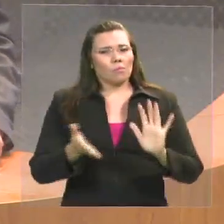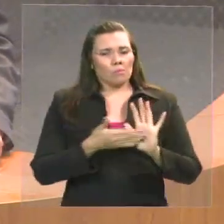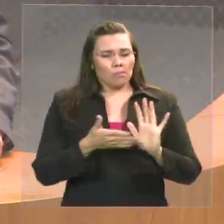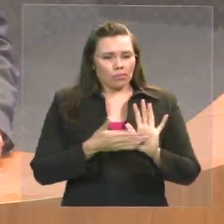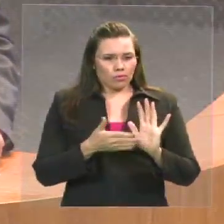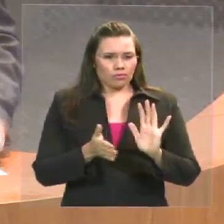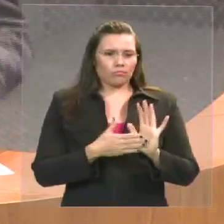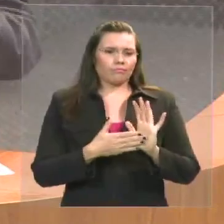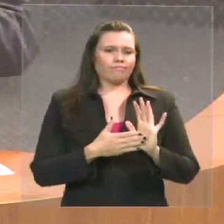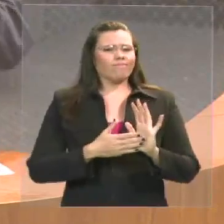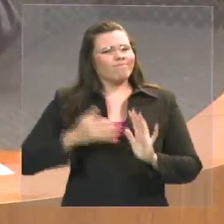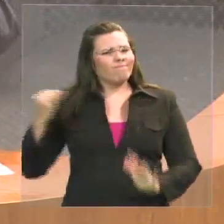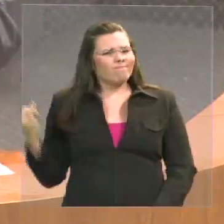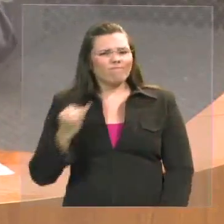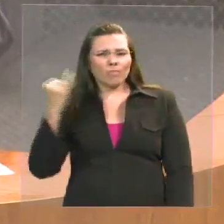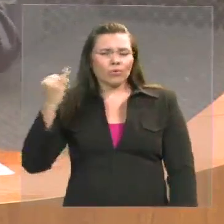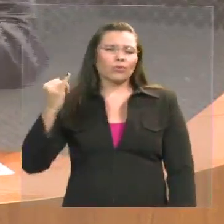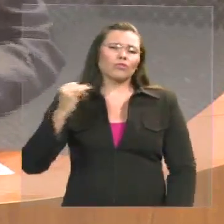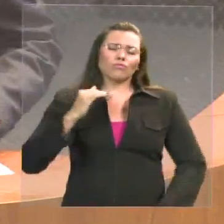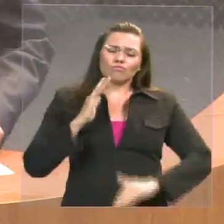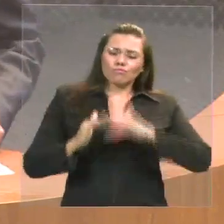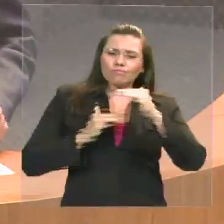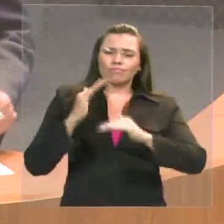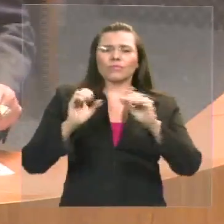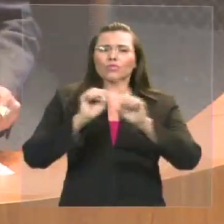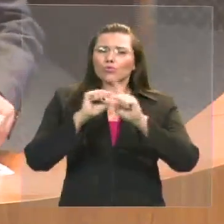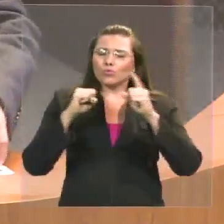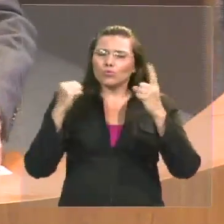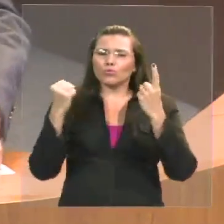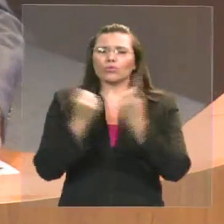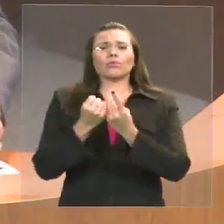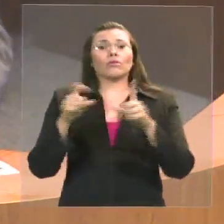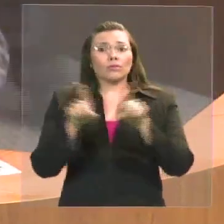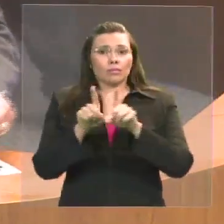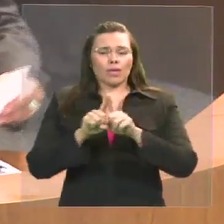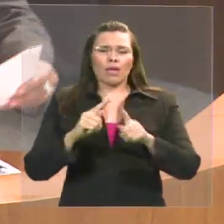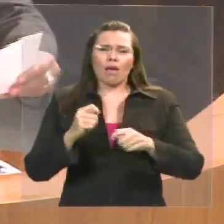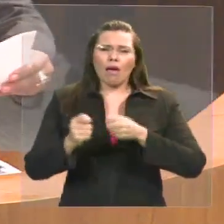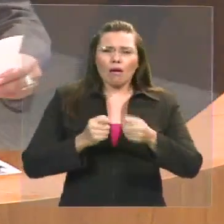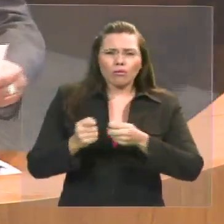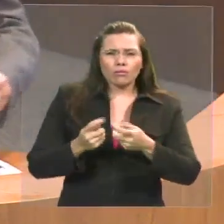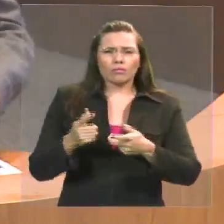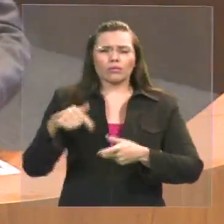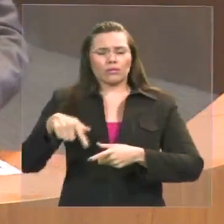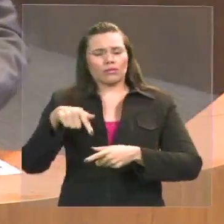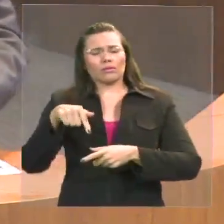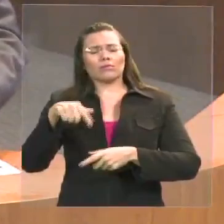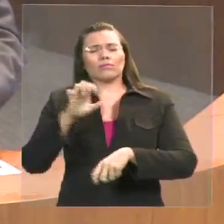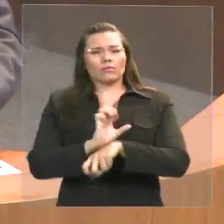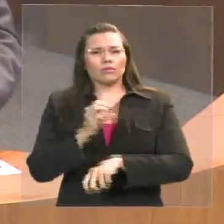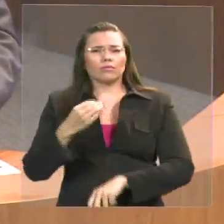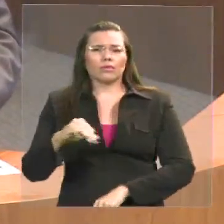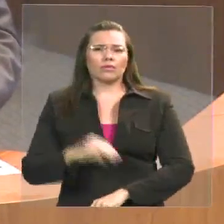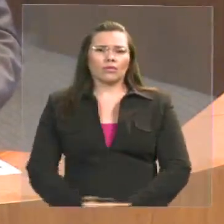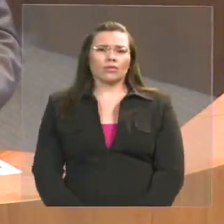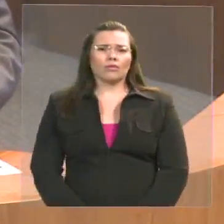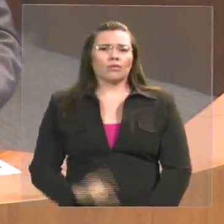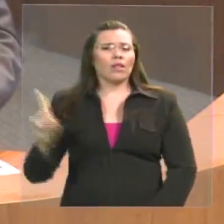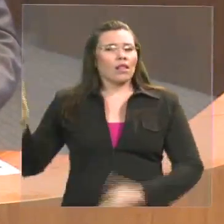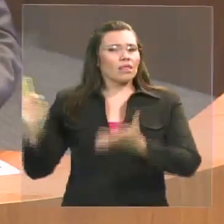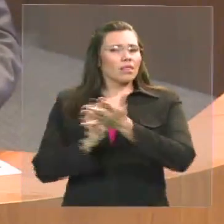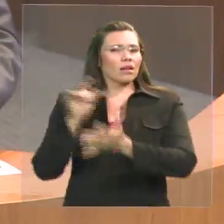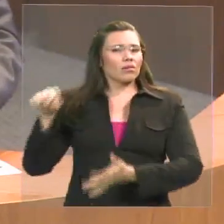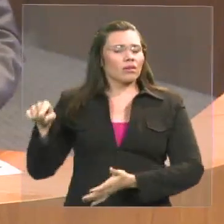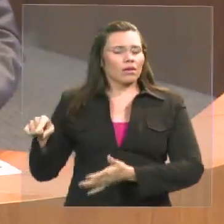fundamental para o desenvolvimento socioeconômico do estado do Maranhão, que aconteceu no Palácio dos Leões, numa